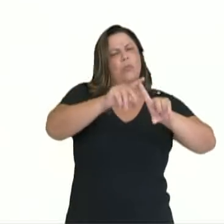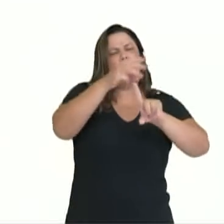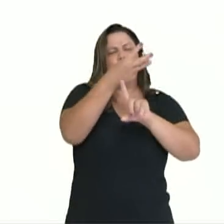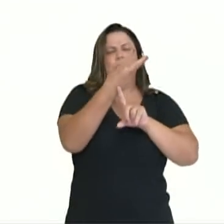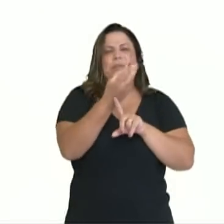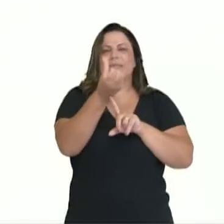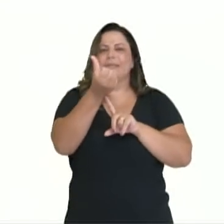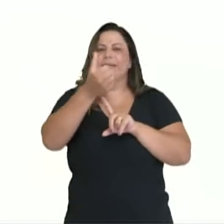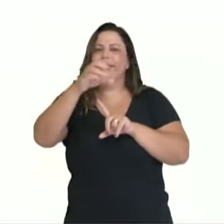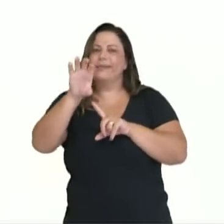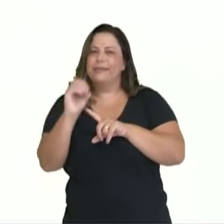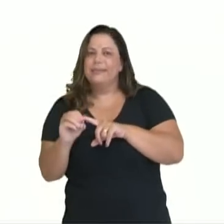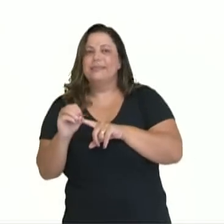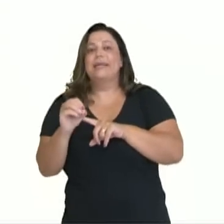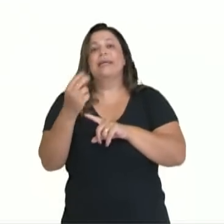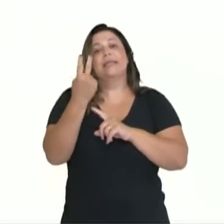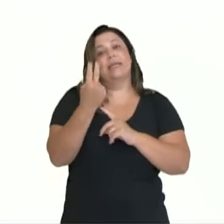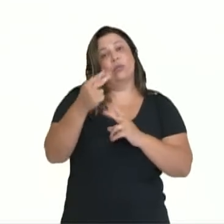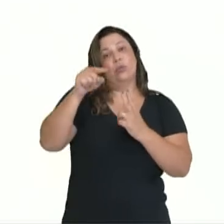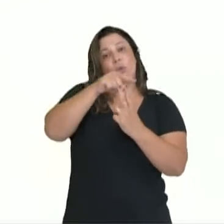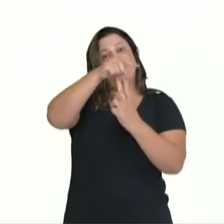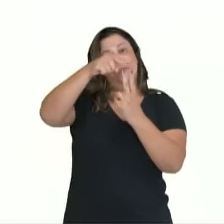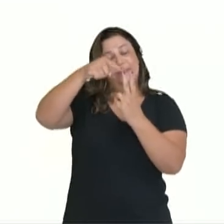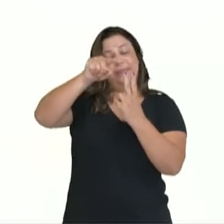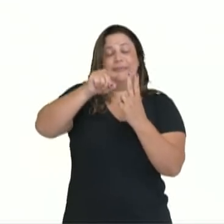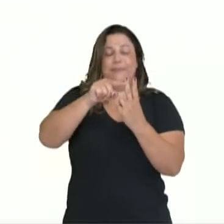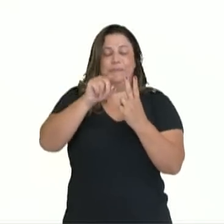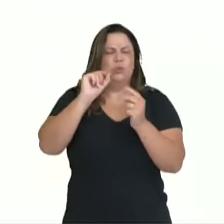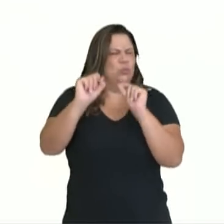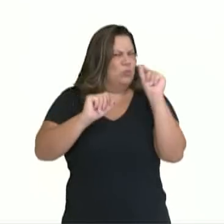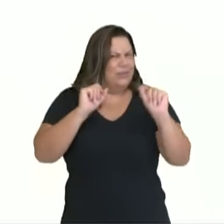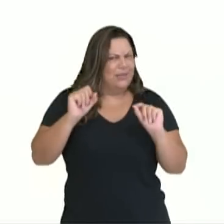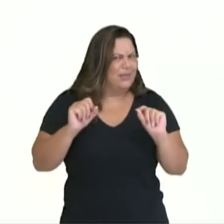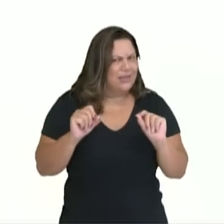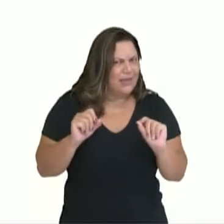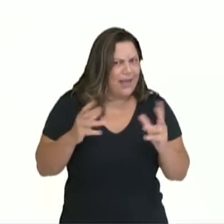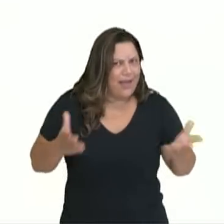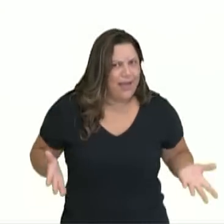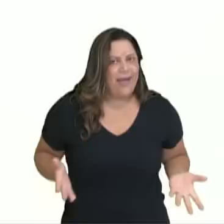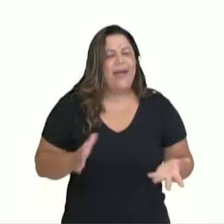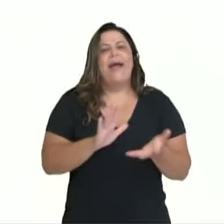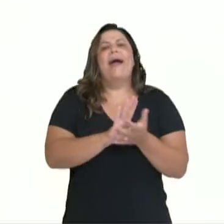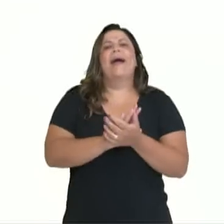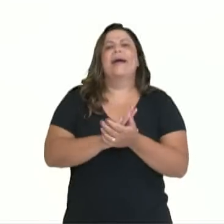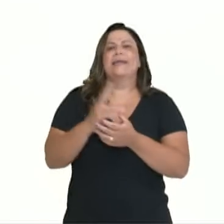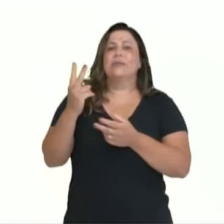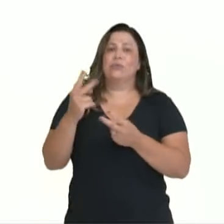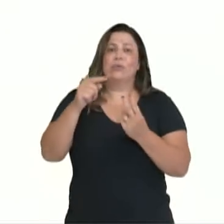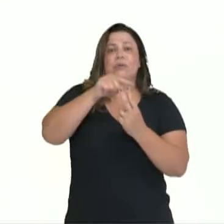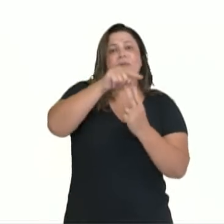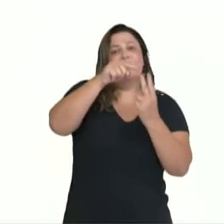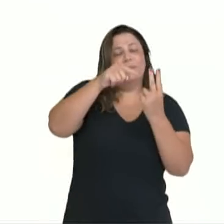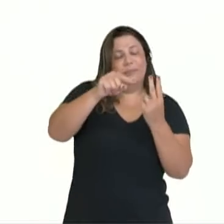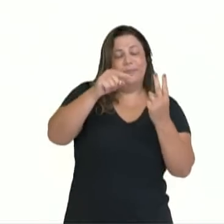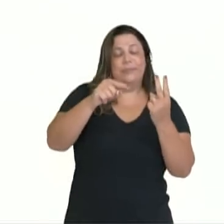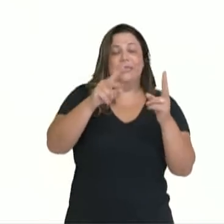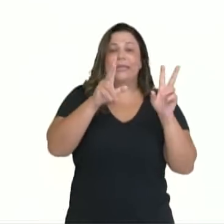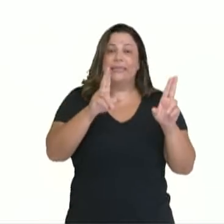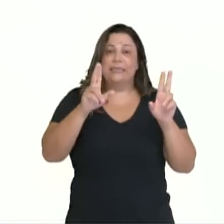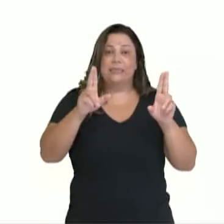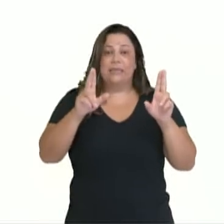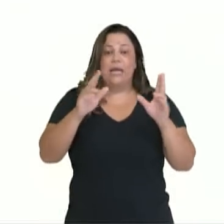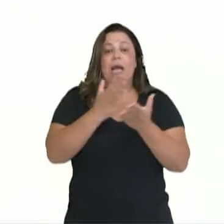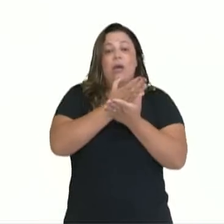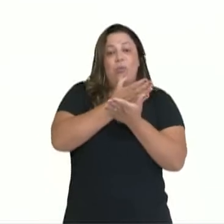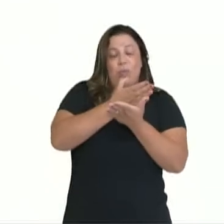graus ou de 2π radianos. O que isso quer dizer? Que eles têm as mesmas extremidades. Começam